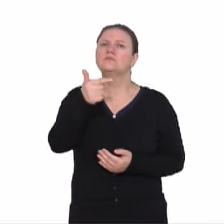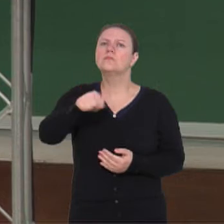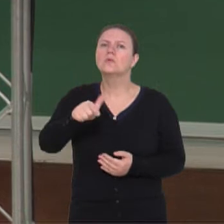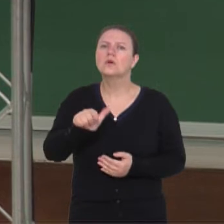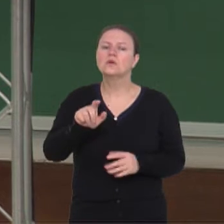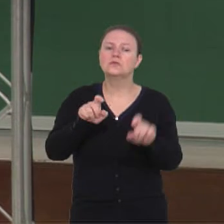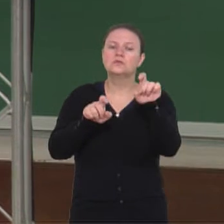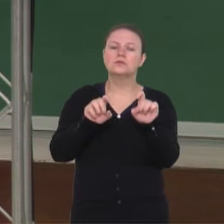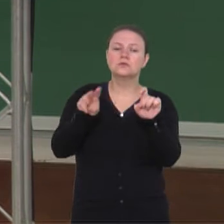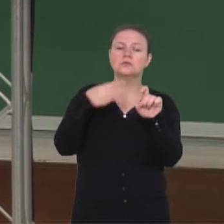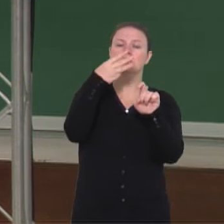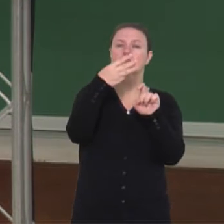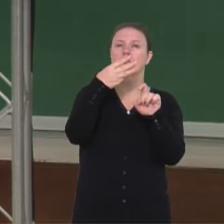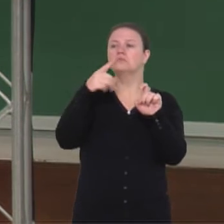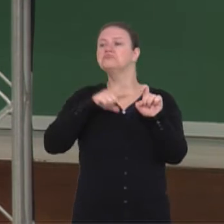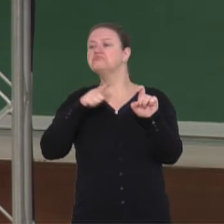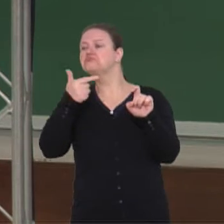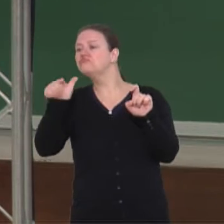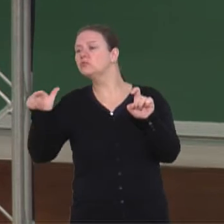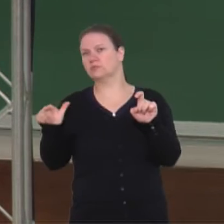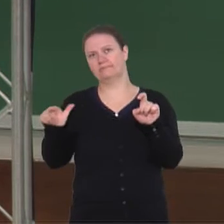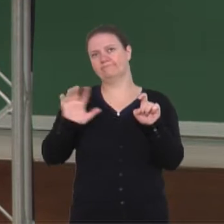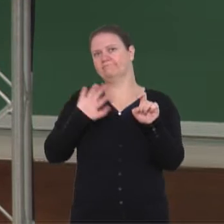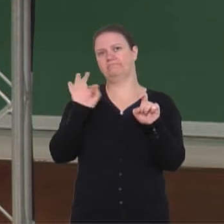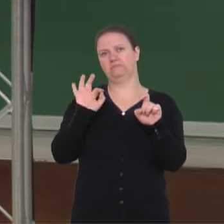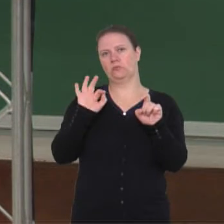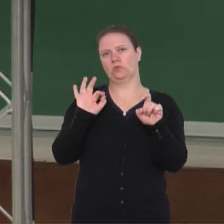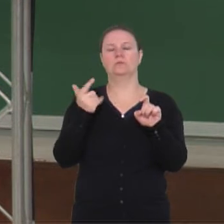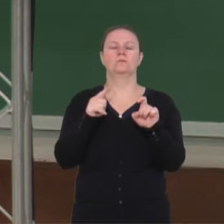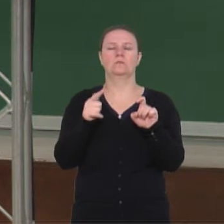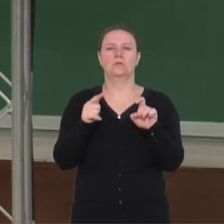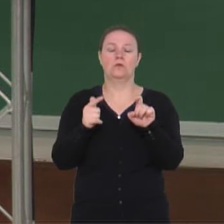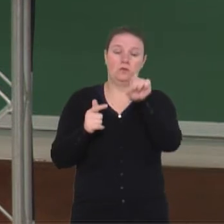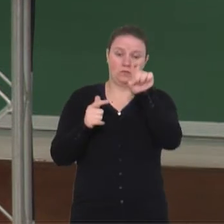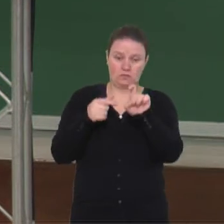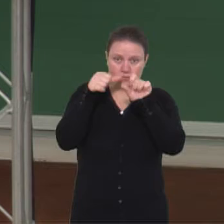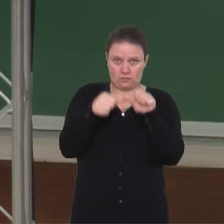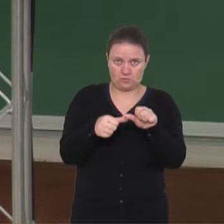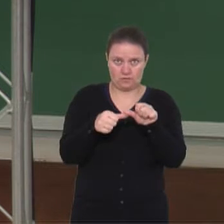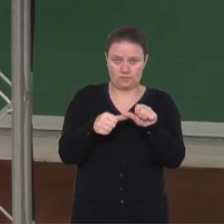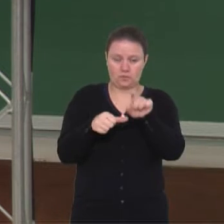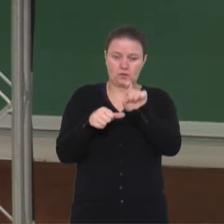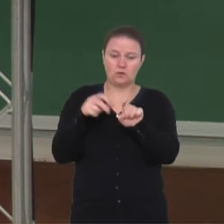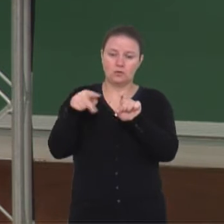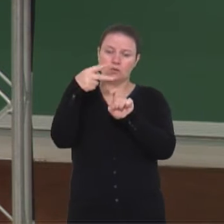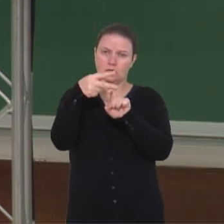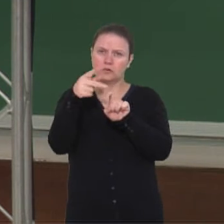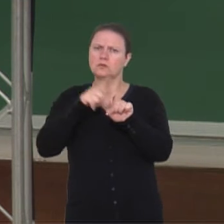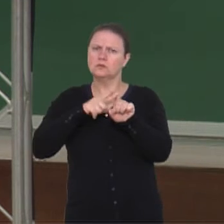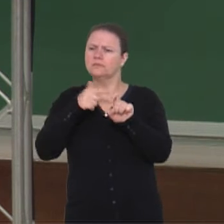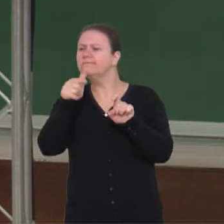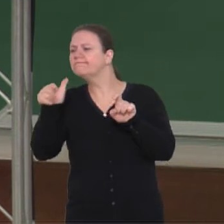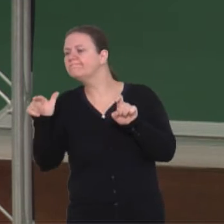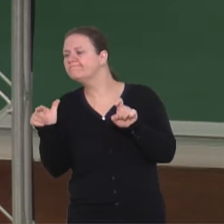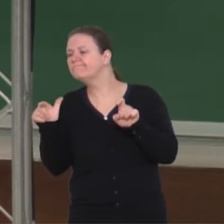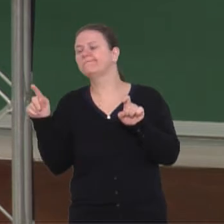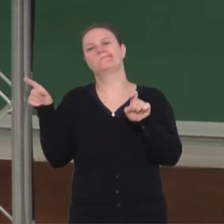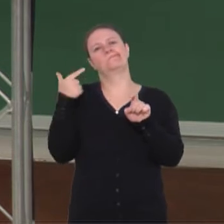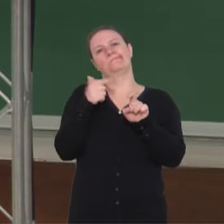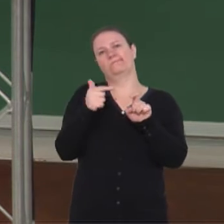Novamente, x ao cubo, tem algum termo x ao cubo lá? Não tem, professor. Repete. X ao quadrado, tem algum termo lá?